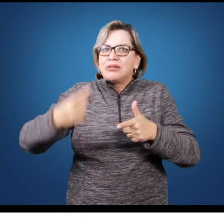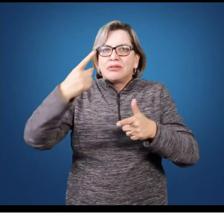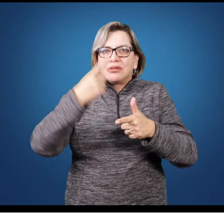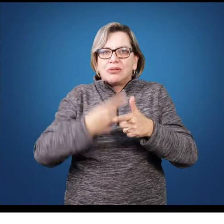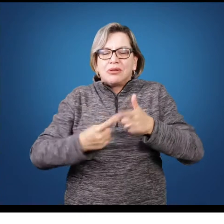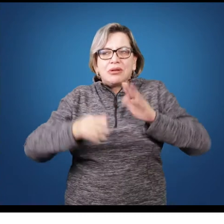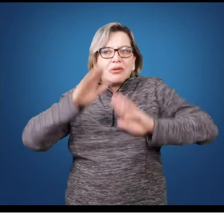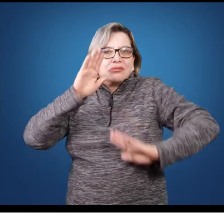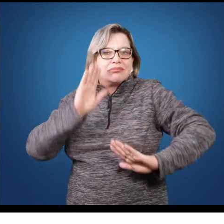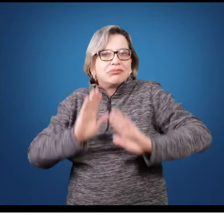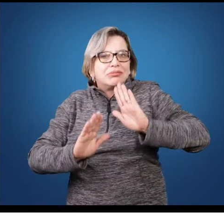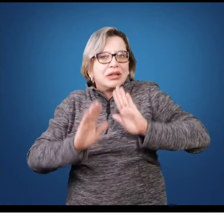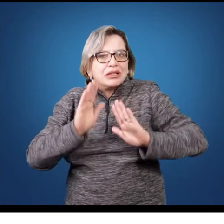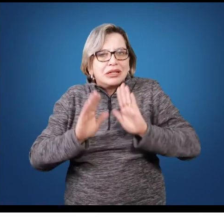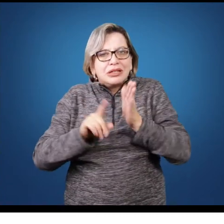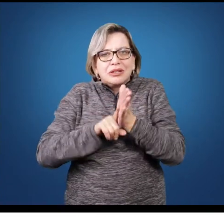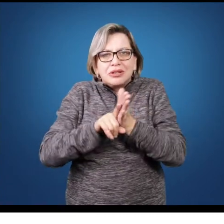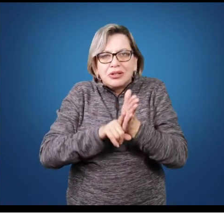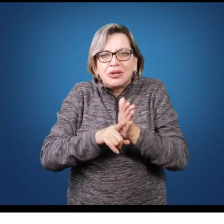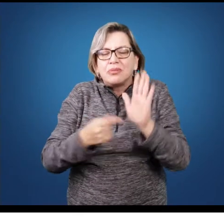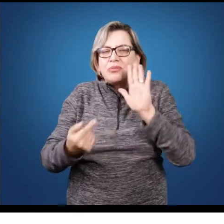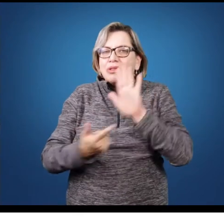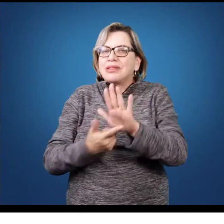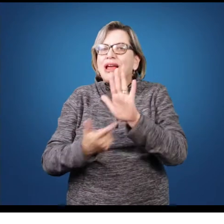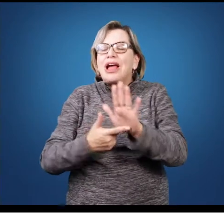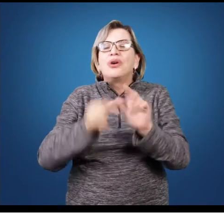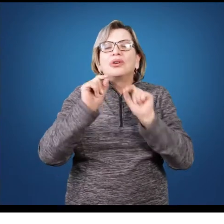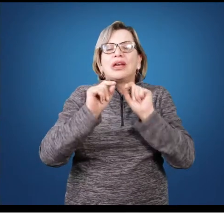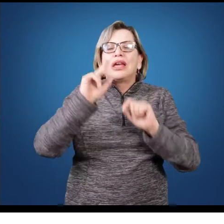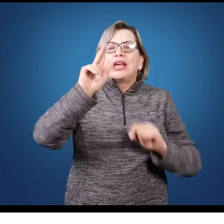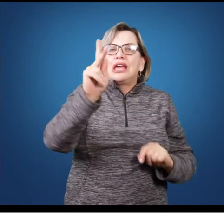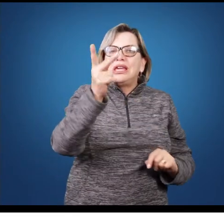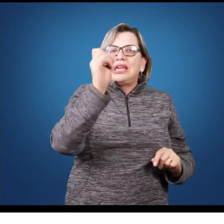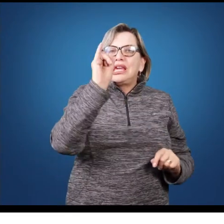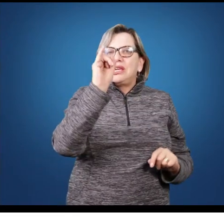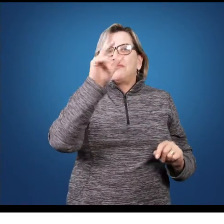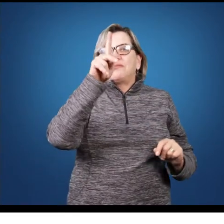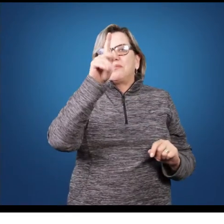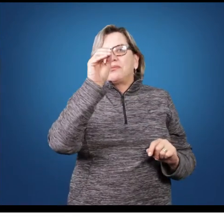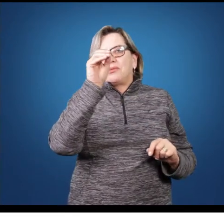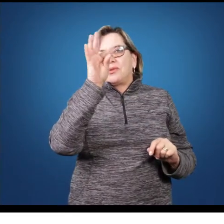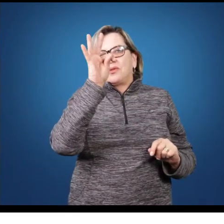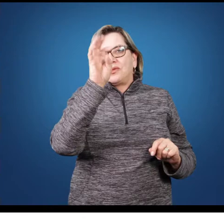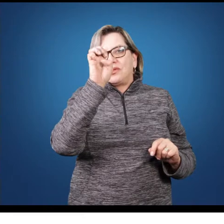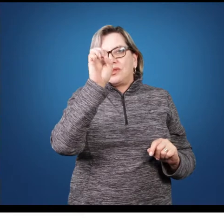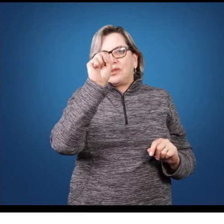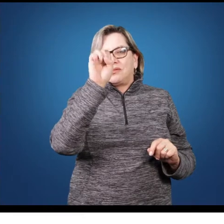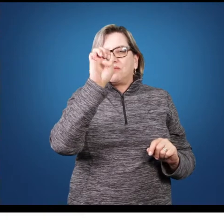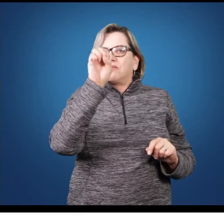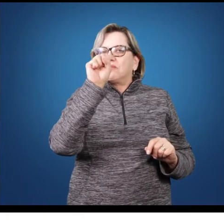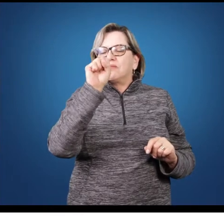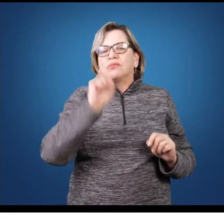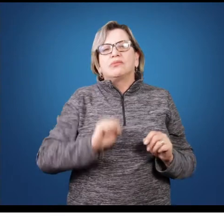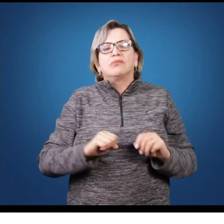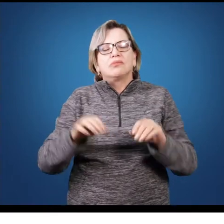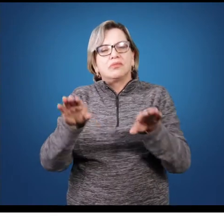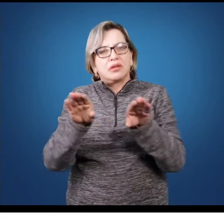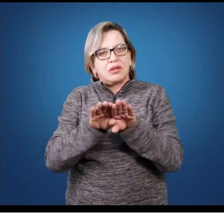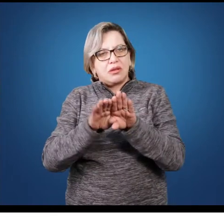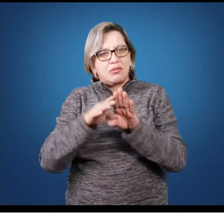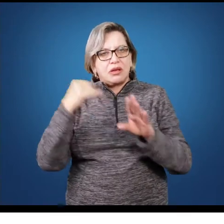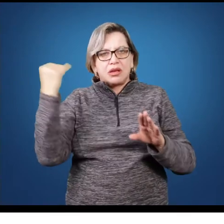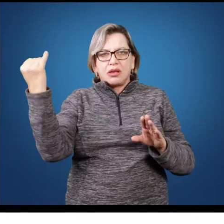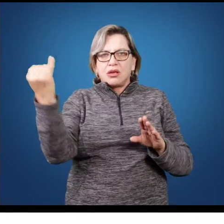de estudo, a ou as hipóteses. É importante ressaltar também que todas essas partes que compreendem